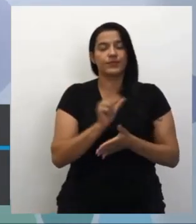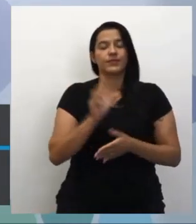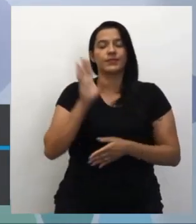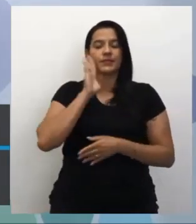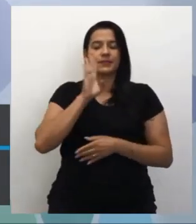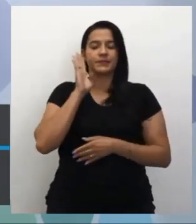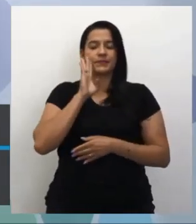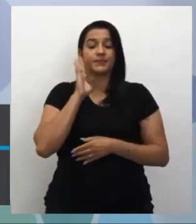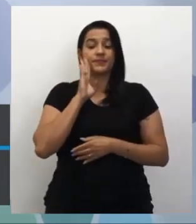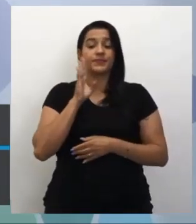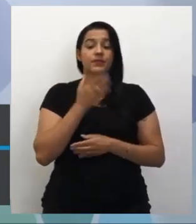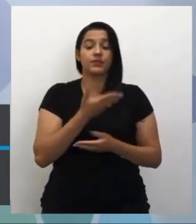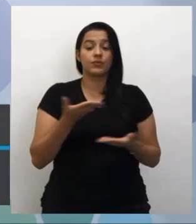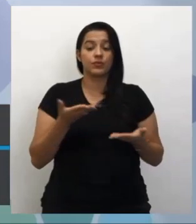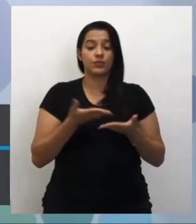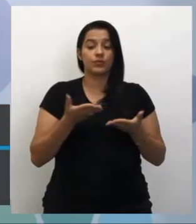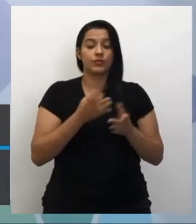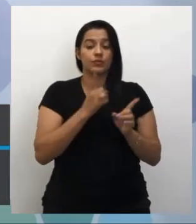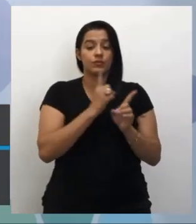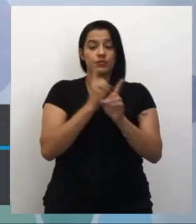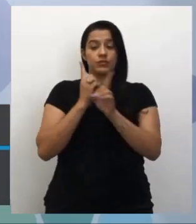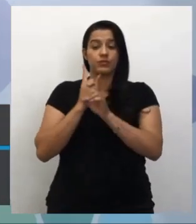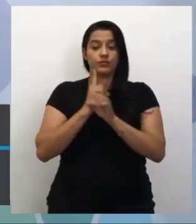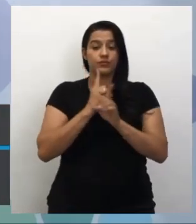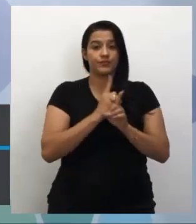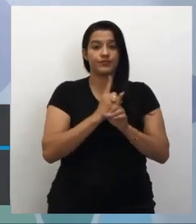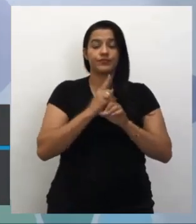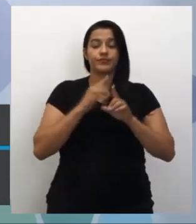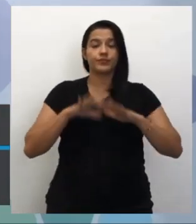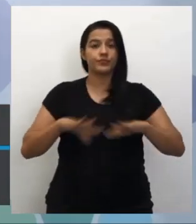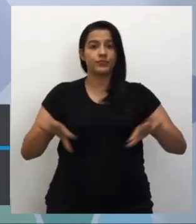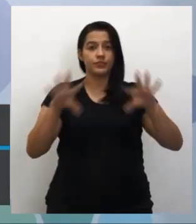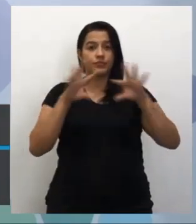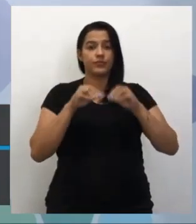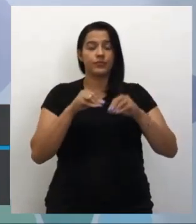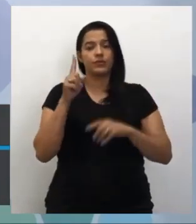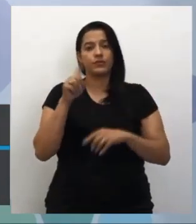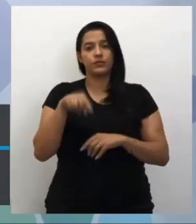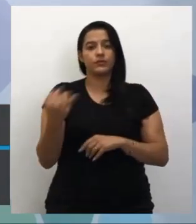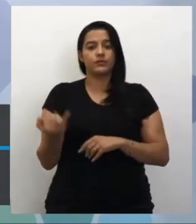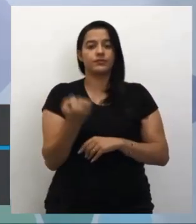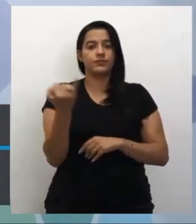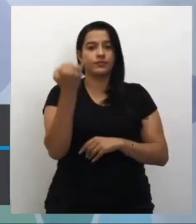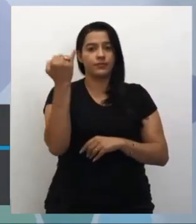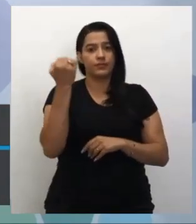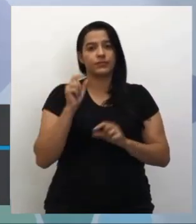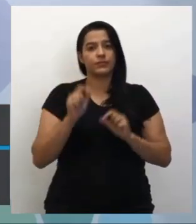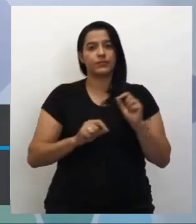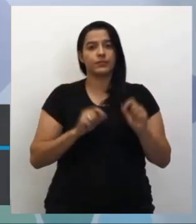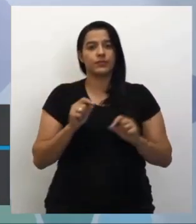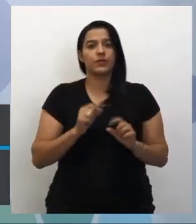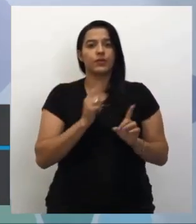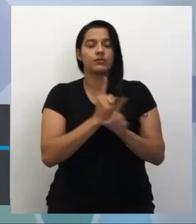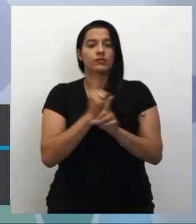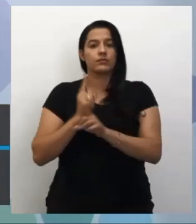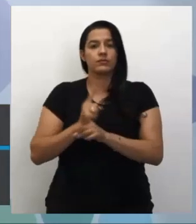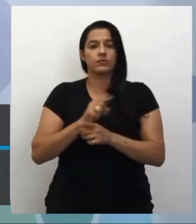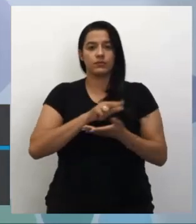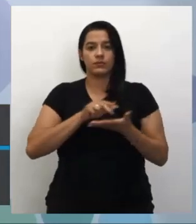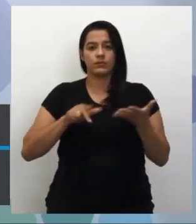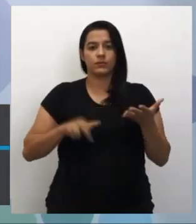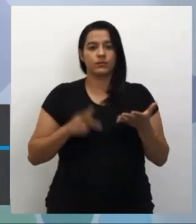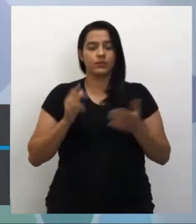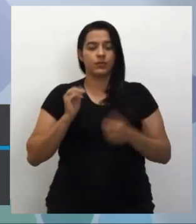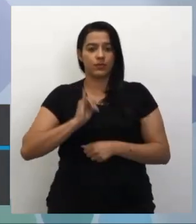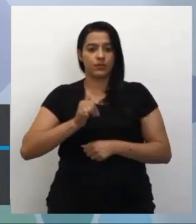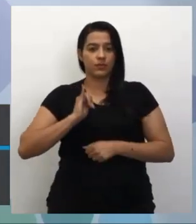E olha, identificar o conflito gerador do enredo é importante também saber quais são os elementos que constroem a narrativa.